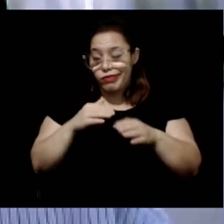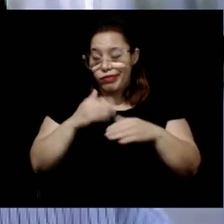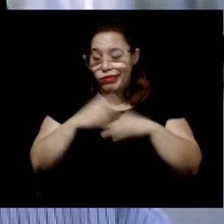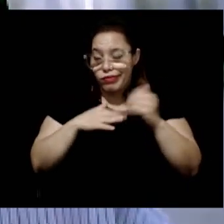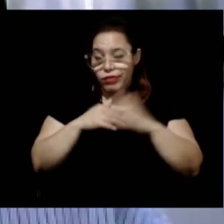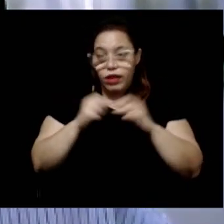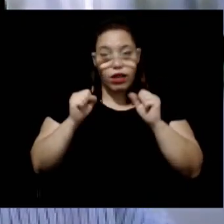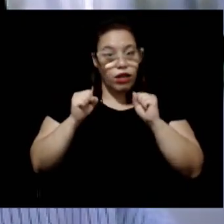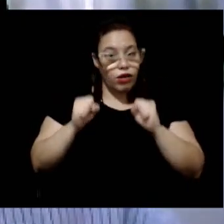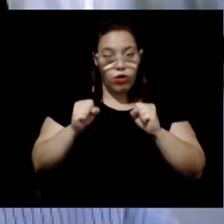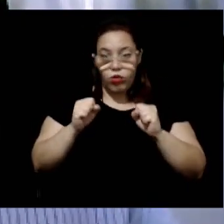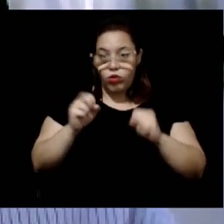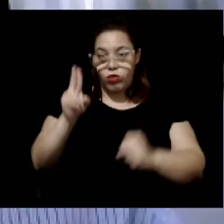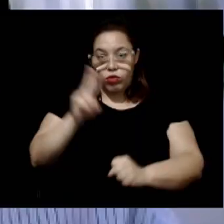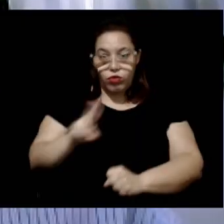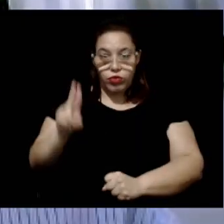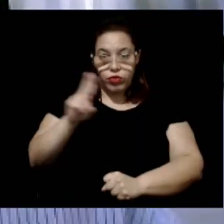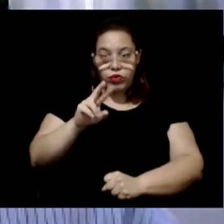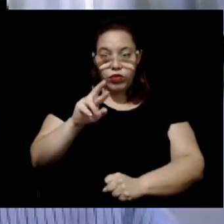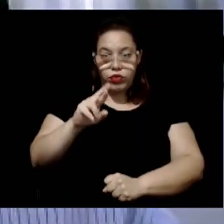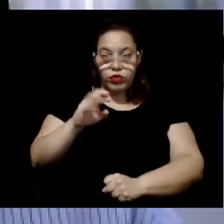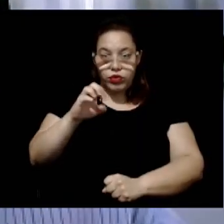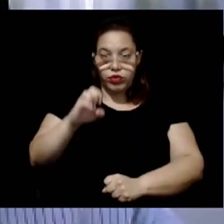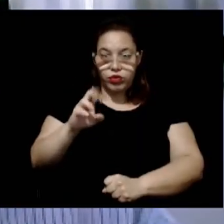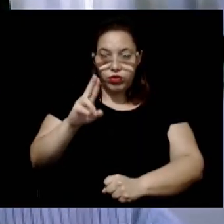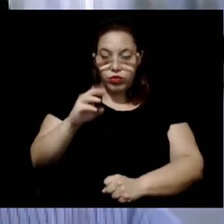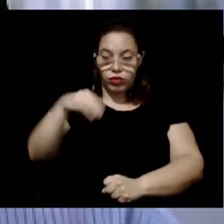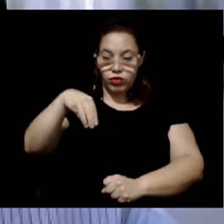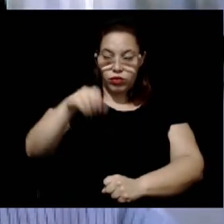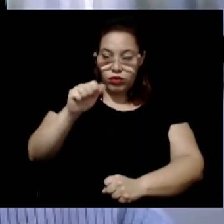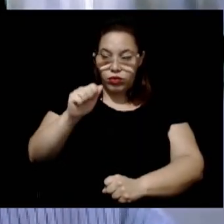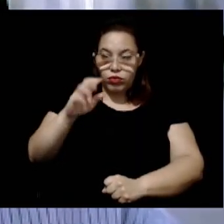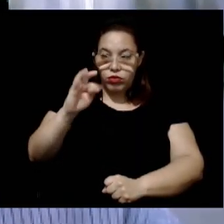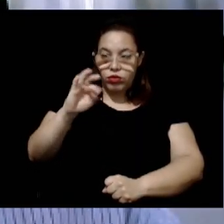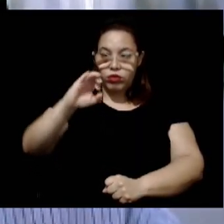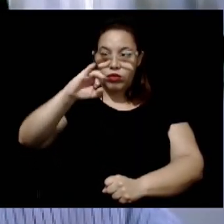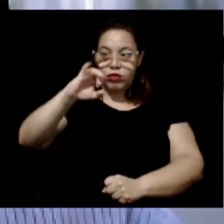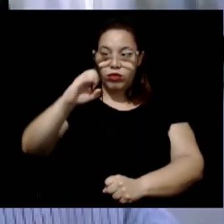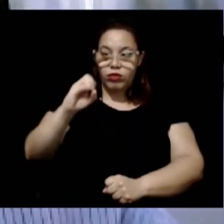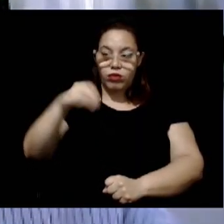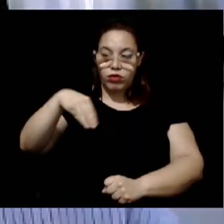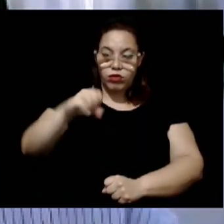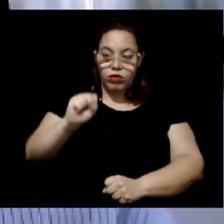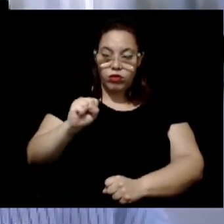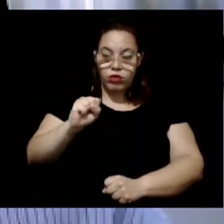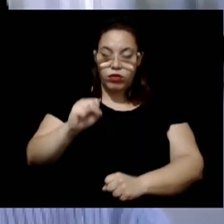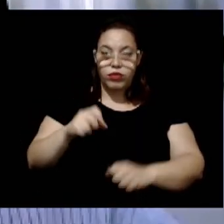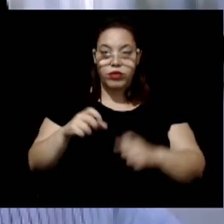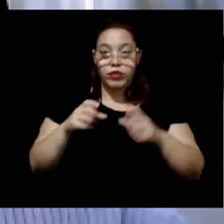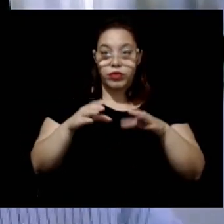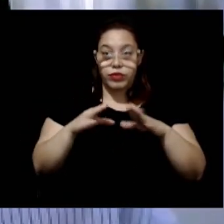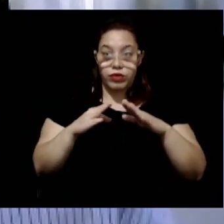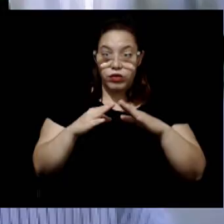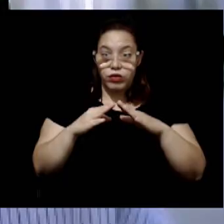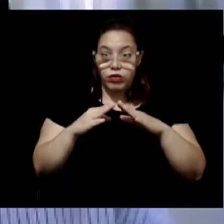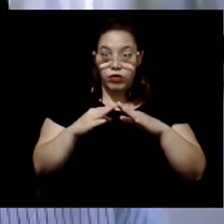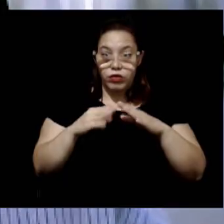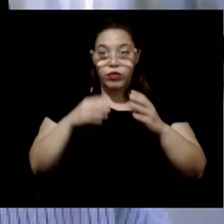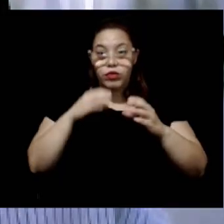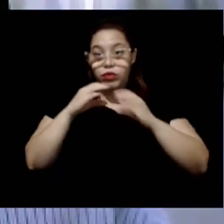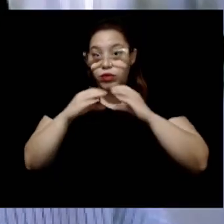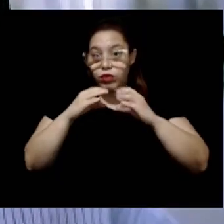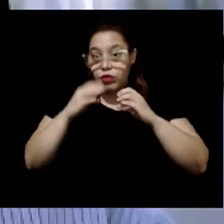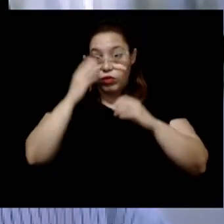nome reumatismo. Uma coisa que eu sempre falo para os pacientes, se na minha sala de espera os pacientes se conversarem, todos vão dizer que